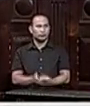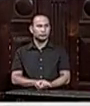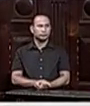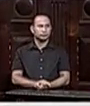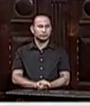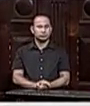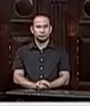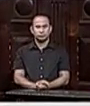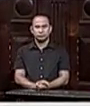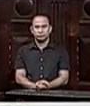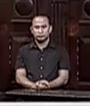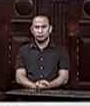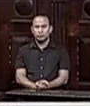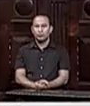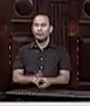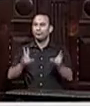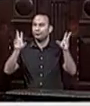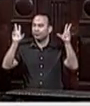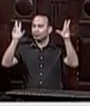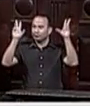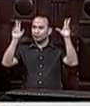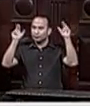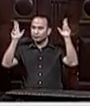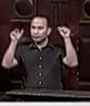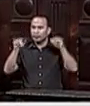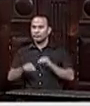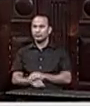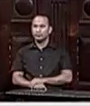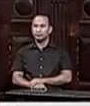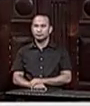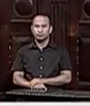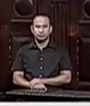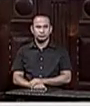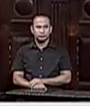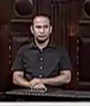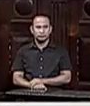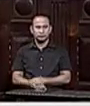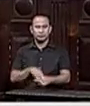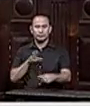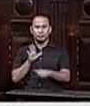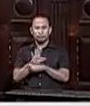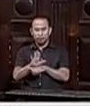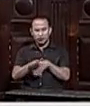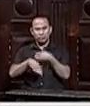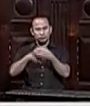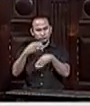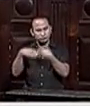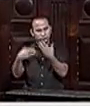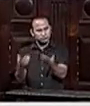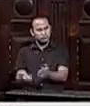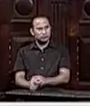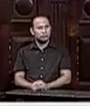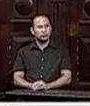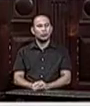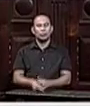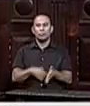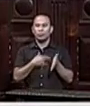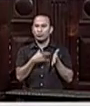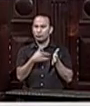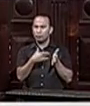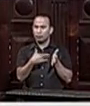temas. Um tema apenas para ajudar a repercutir um